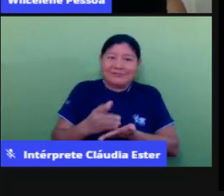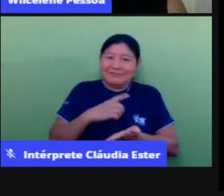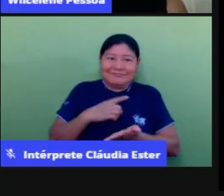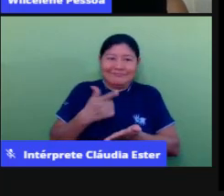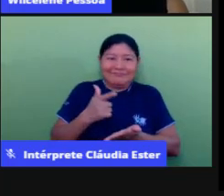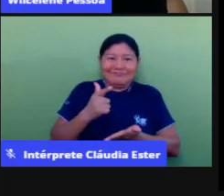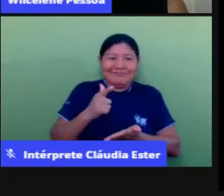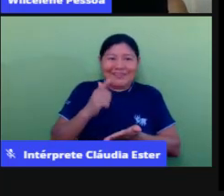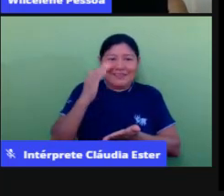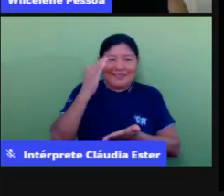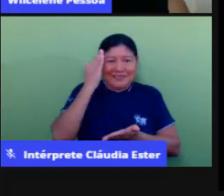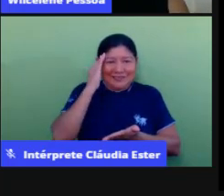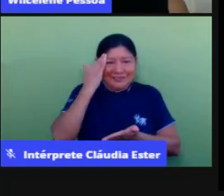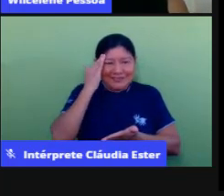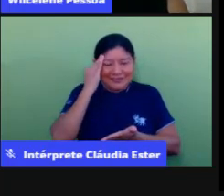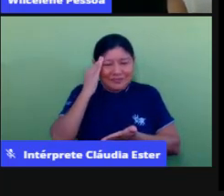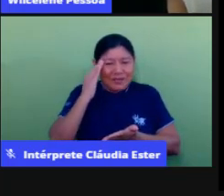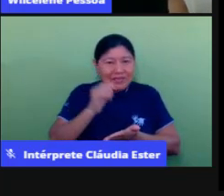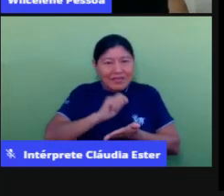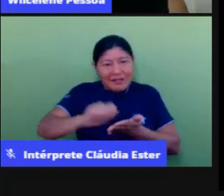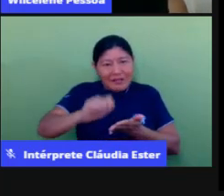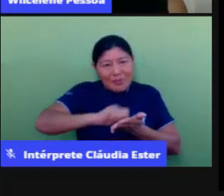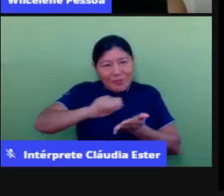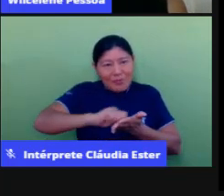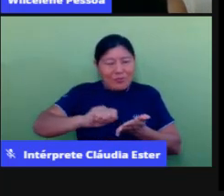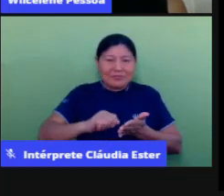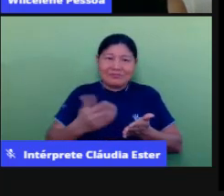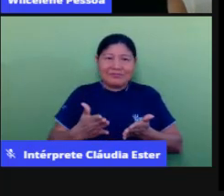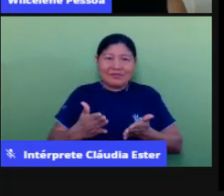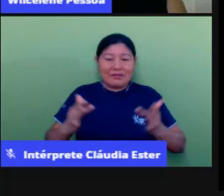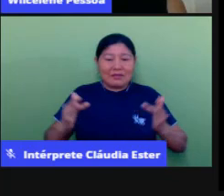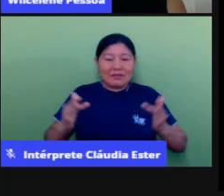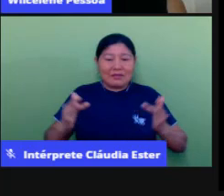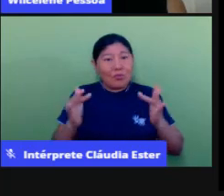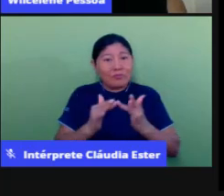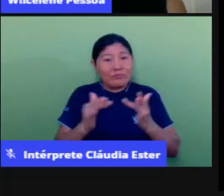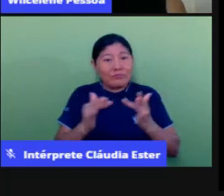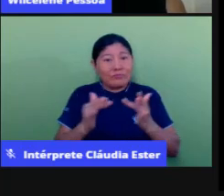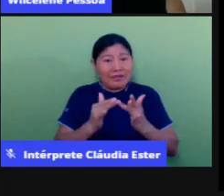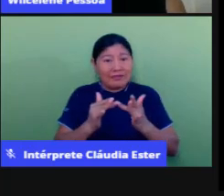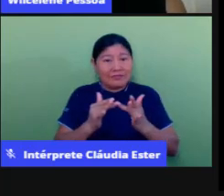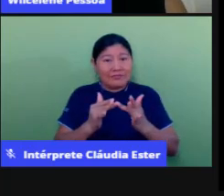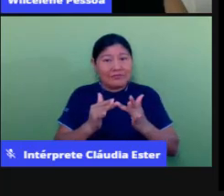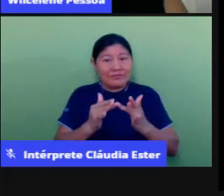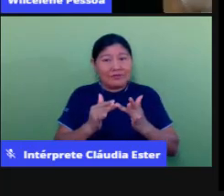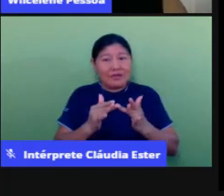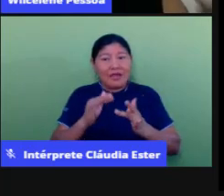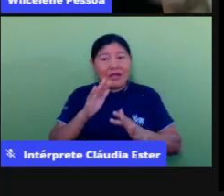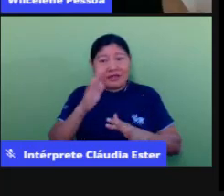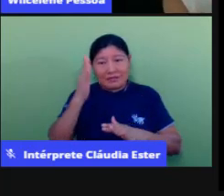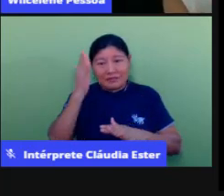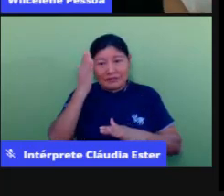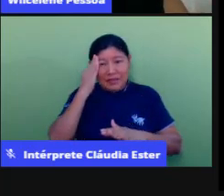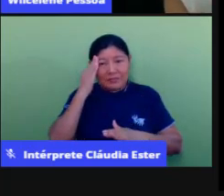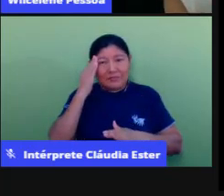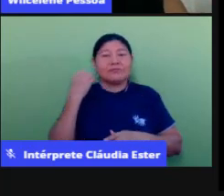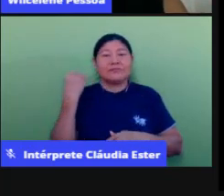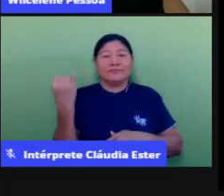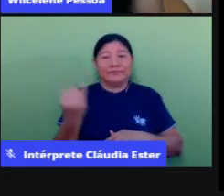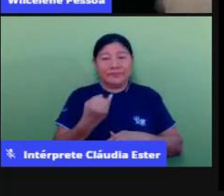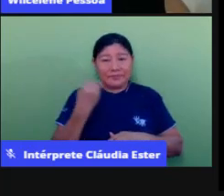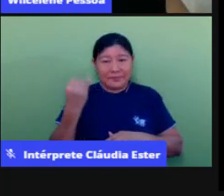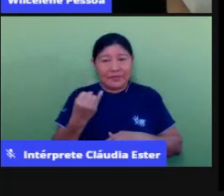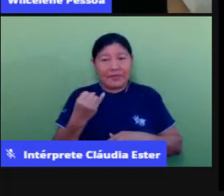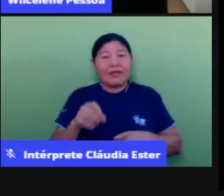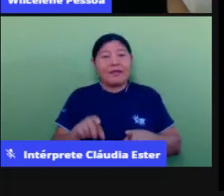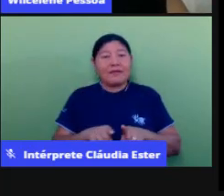orientamos, informação, essa criança tem contato, e não é só porque a gente sabe que é importante. Se eu retomar o próprio slide